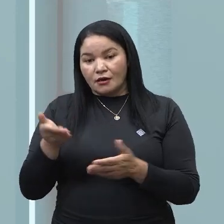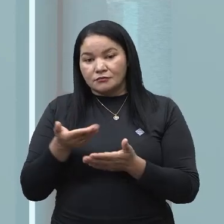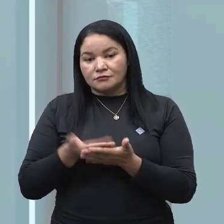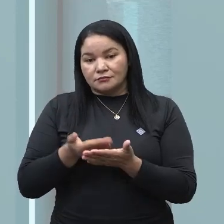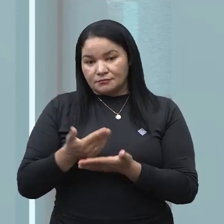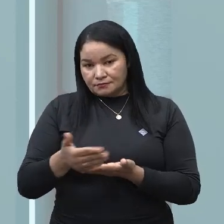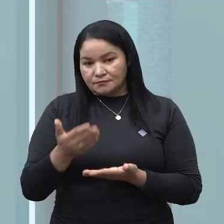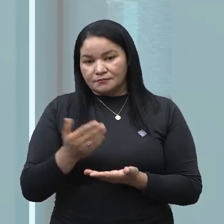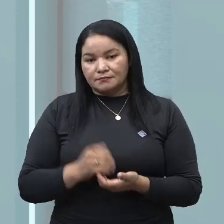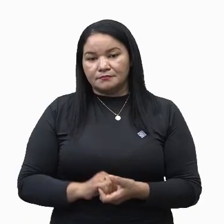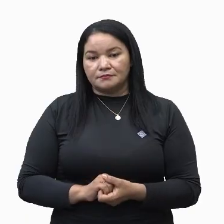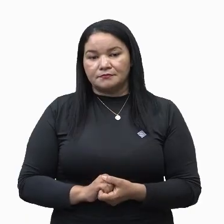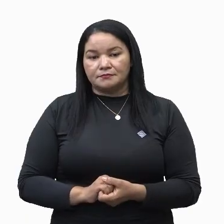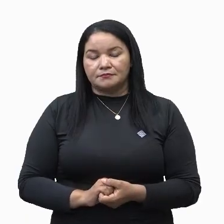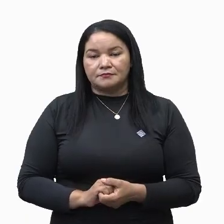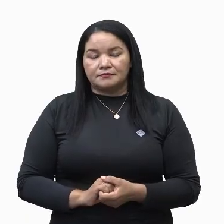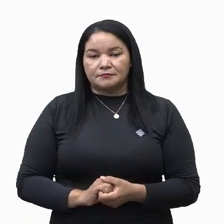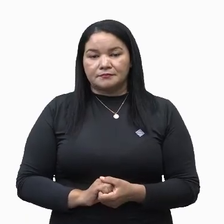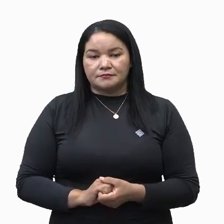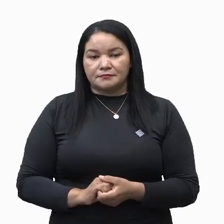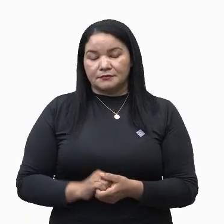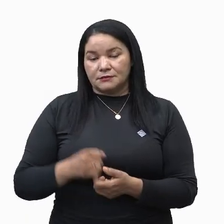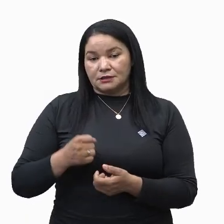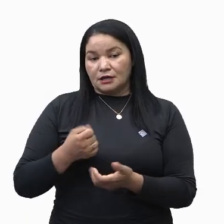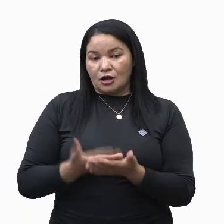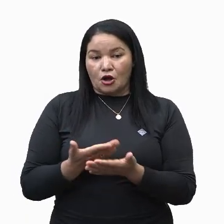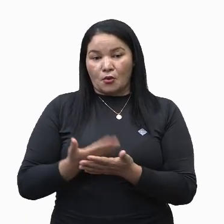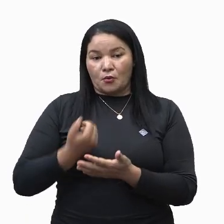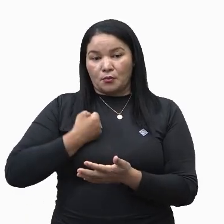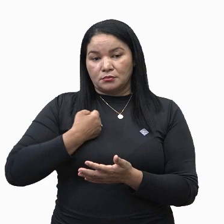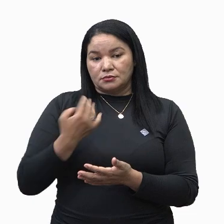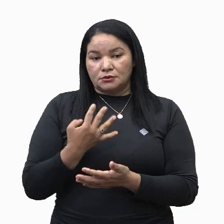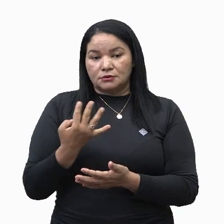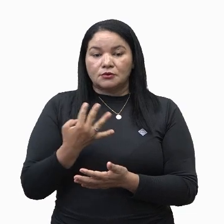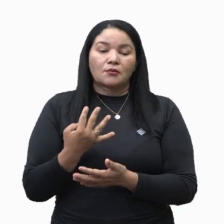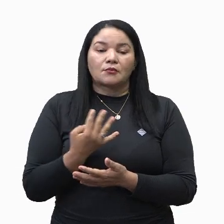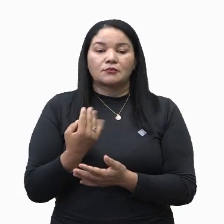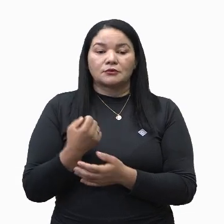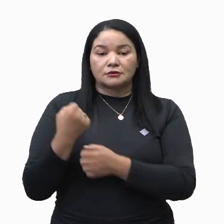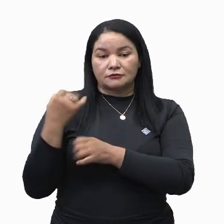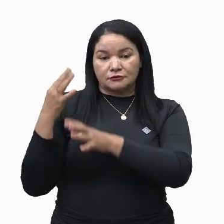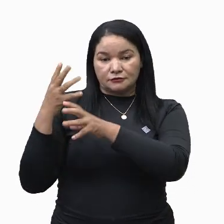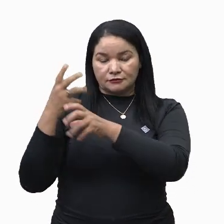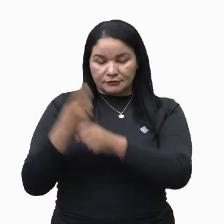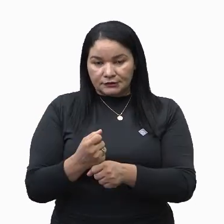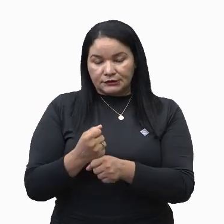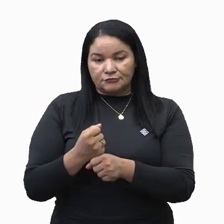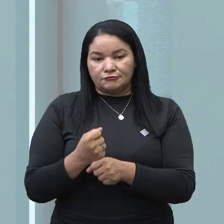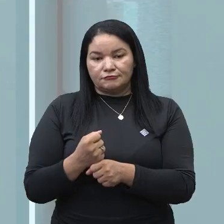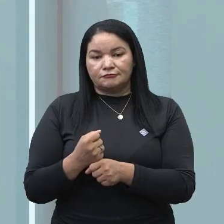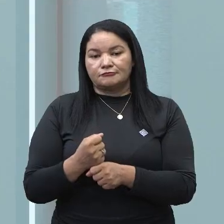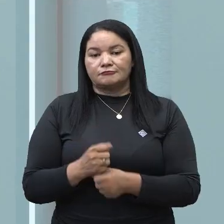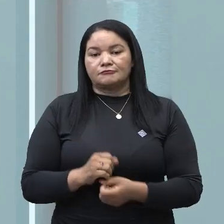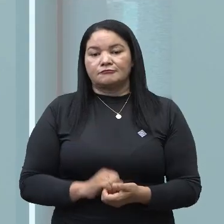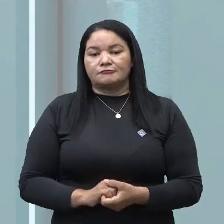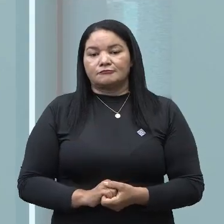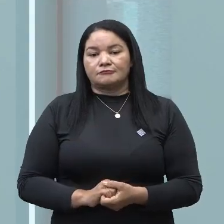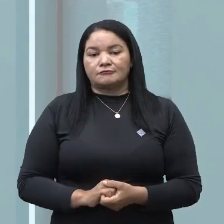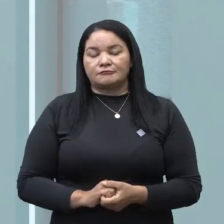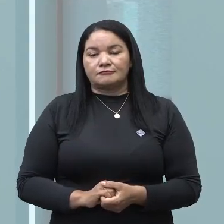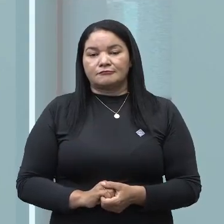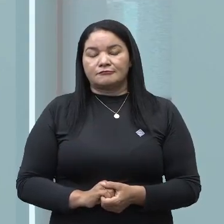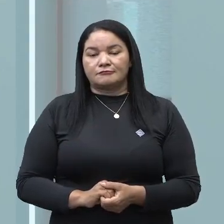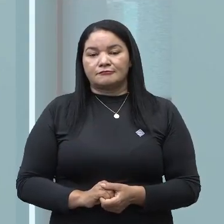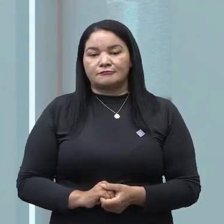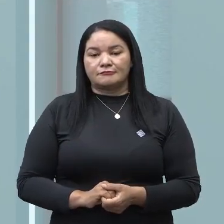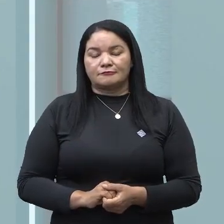aula de hoje? Vamos lá. Aula 44, revisão e avaliação. Muito